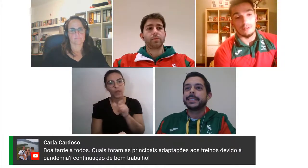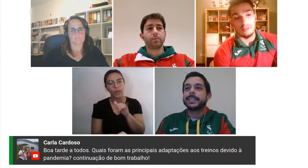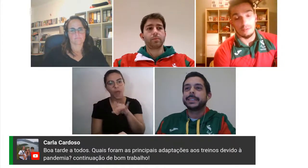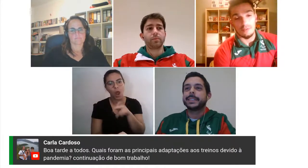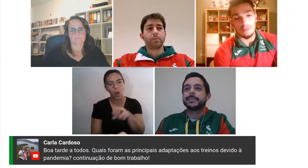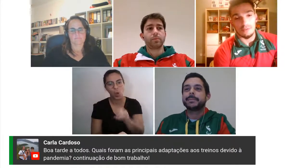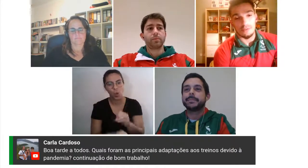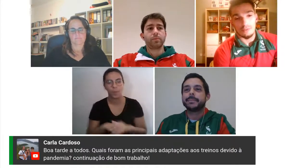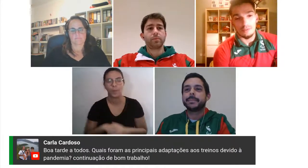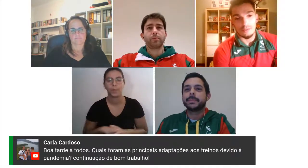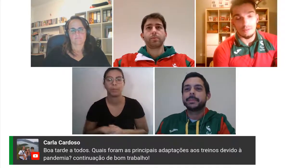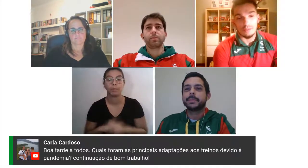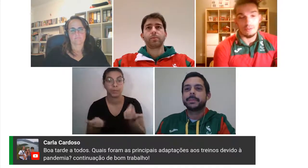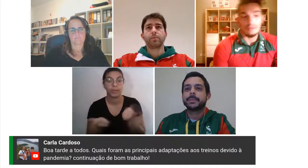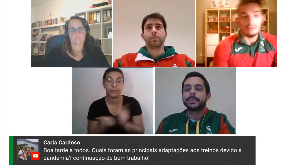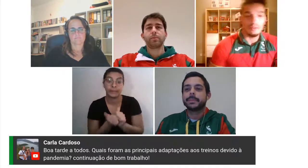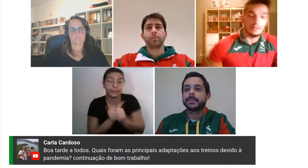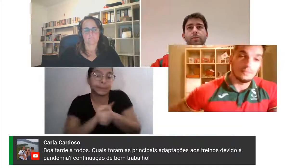Sim, as adaptações